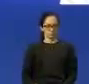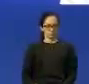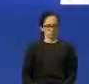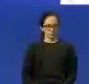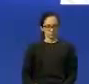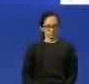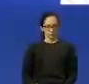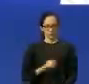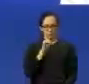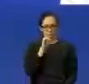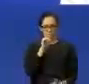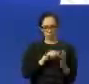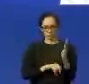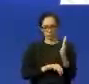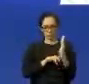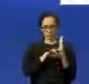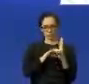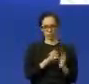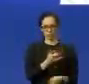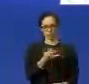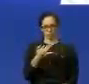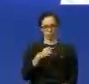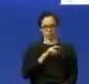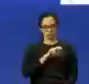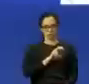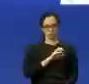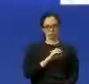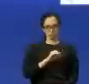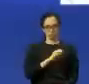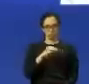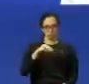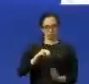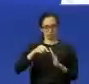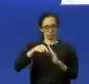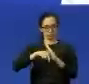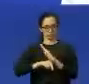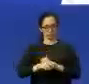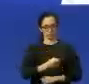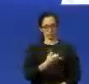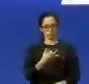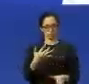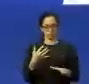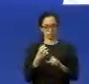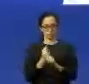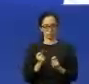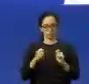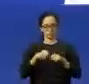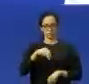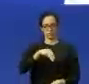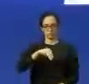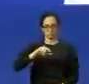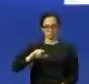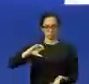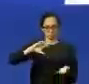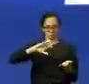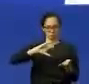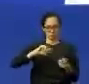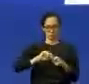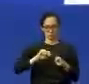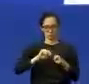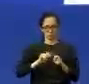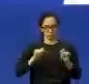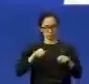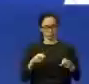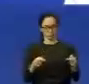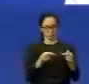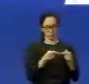o nível da água, no caso aí, fica 50 centímetros abaixo da borda da piscina. Ele quer saber a quantidade desse produto em mililitros que deve ser adicionado à piscina de modo a